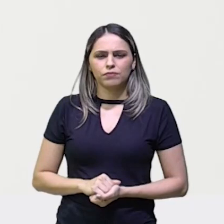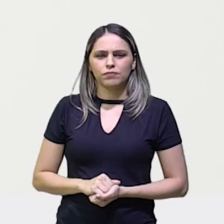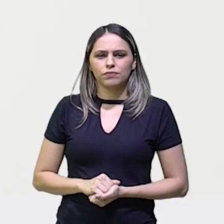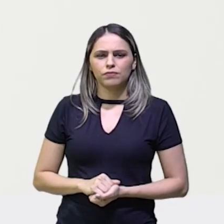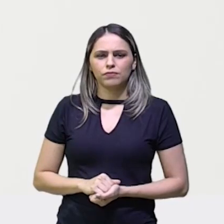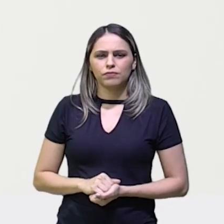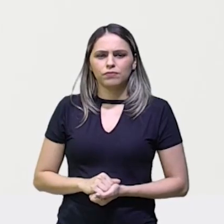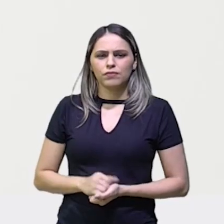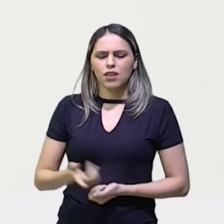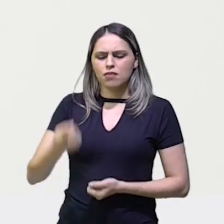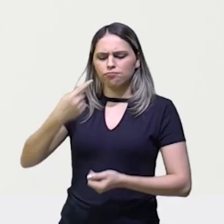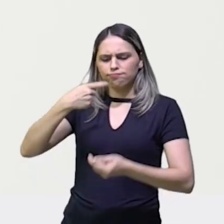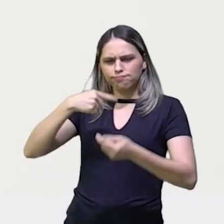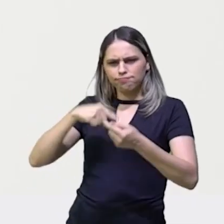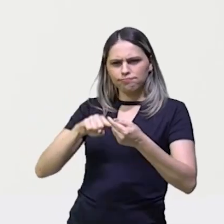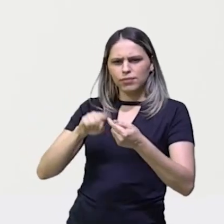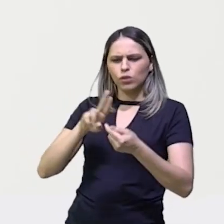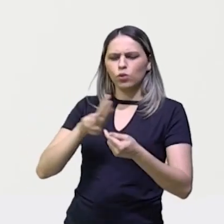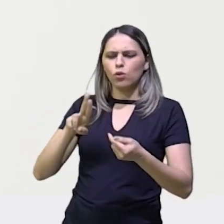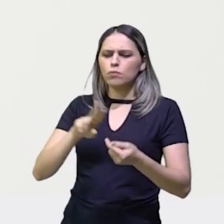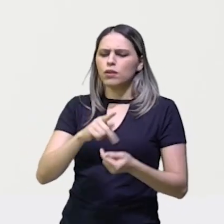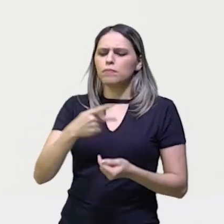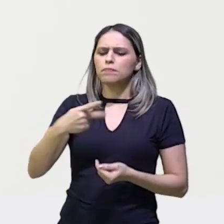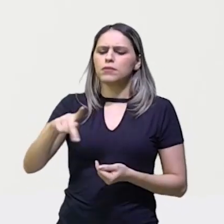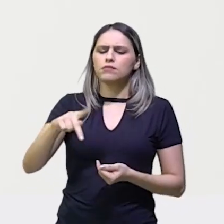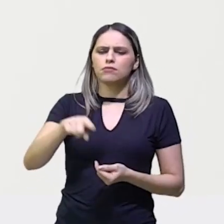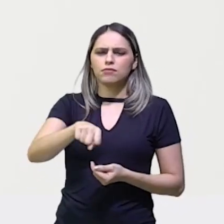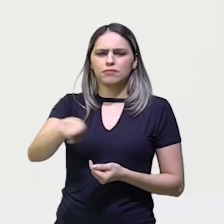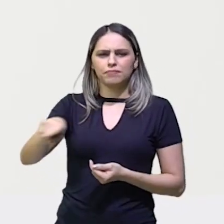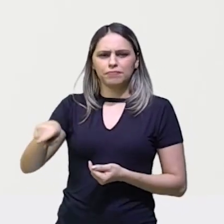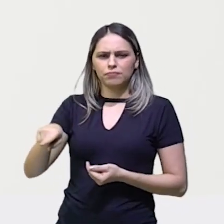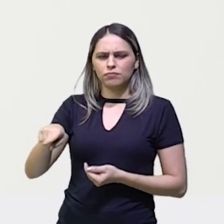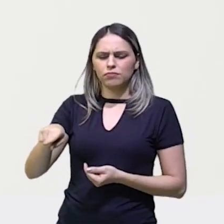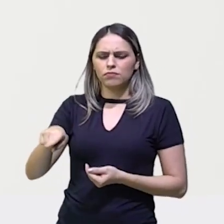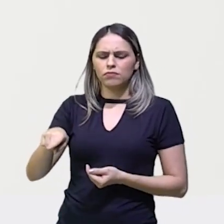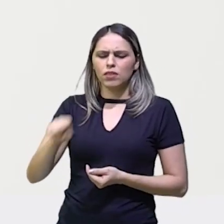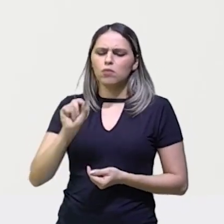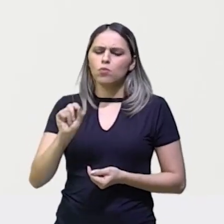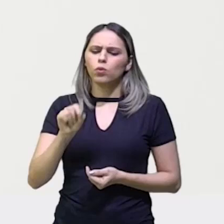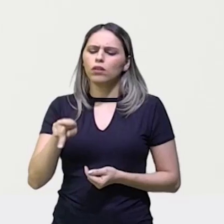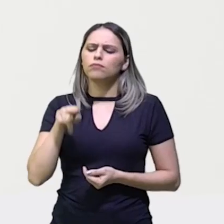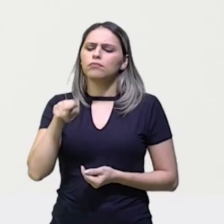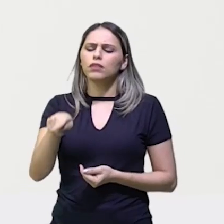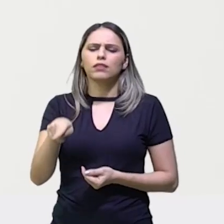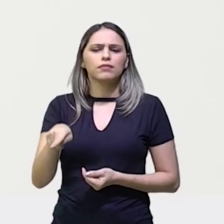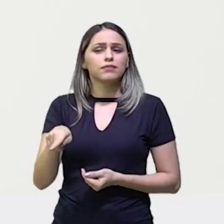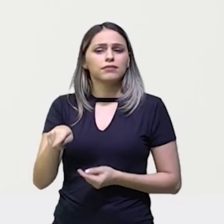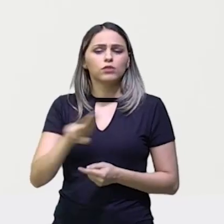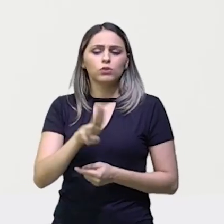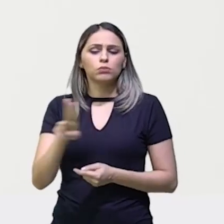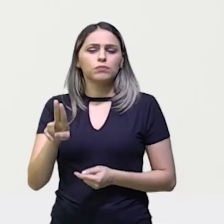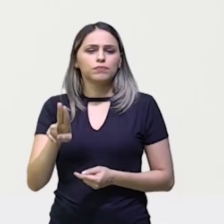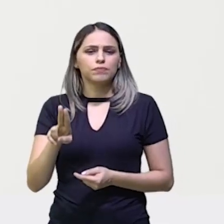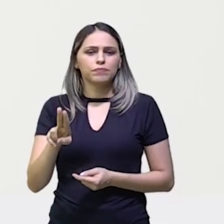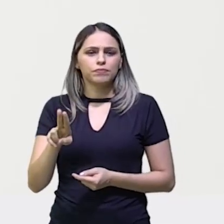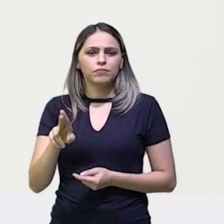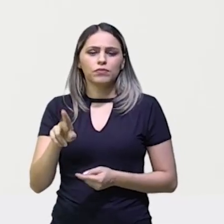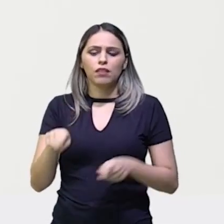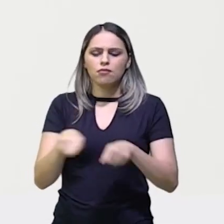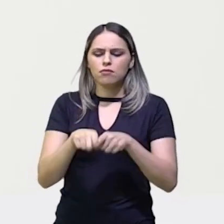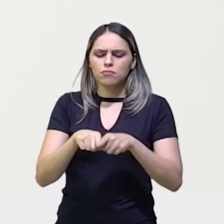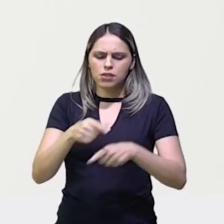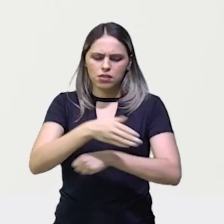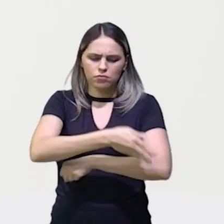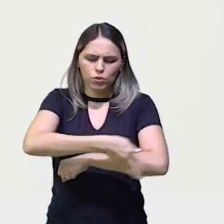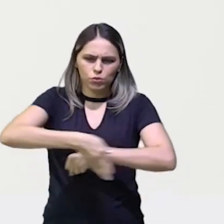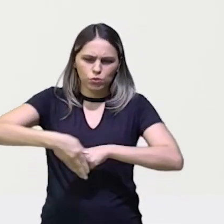Aqui é o nome da pessoa que você escreveu. Qual é o nome da pessoa que você quer escrever? Aqui é a rua onde ela